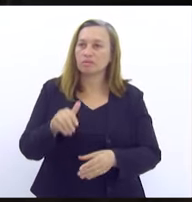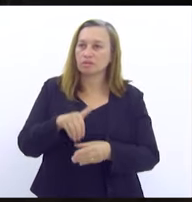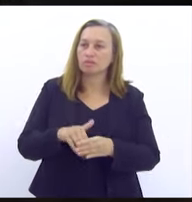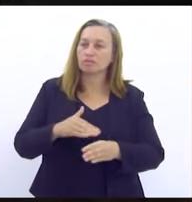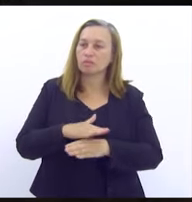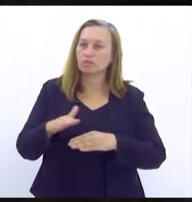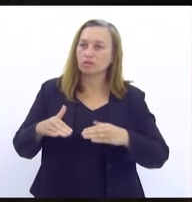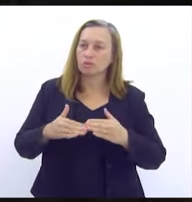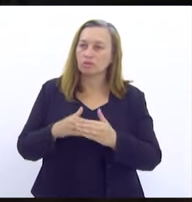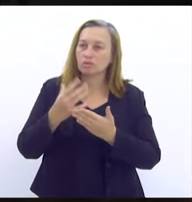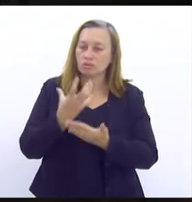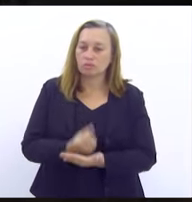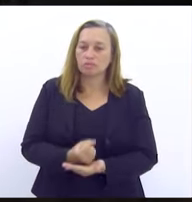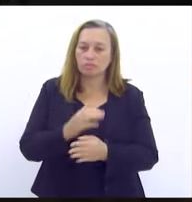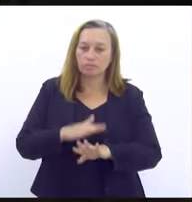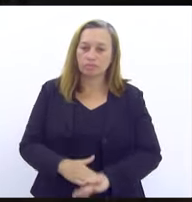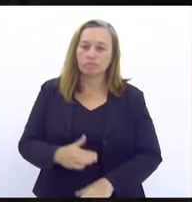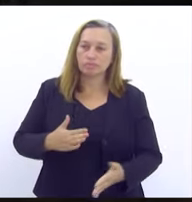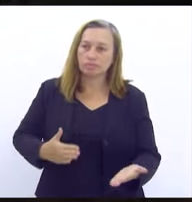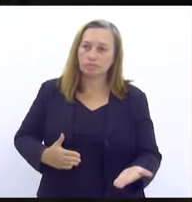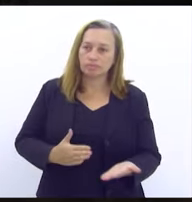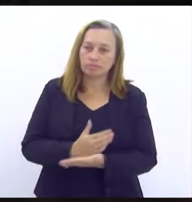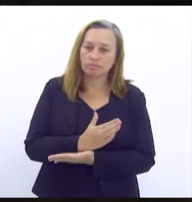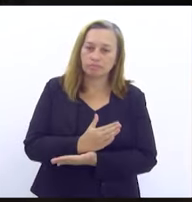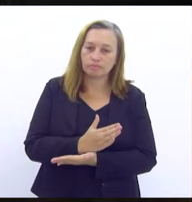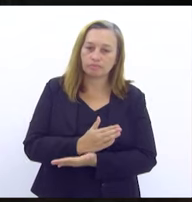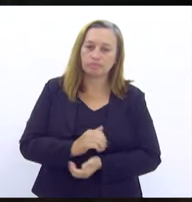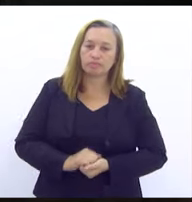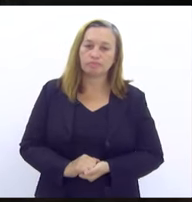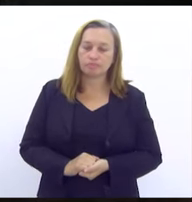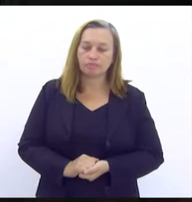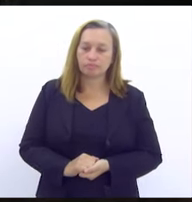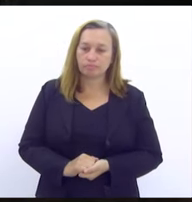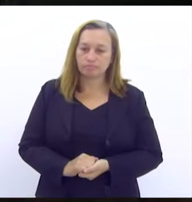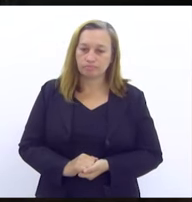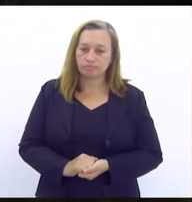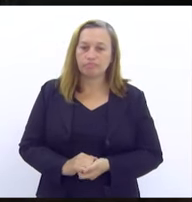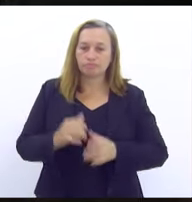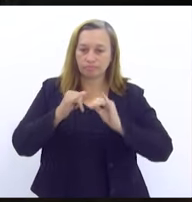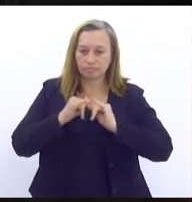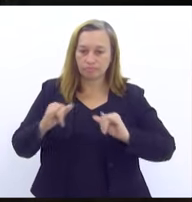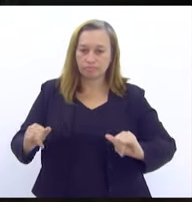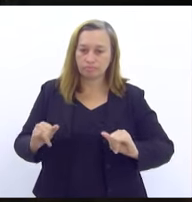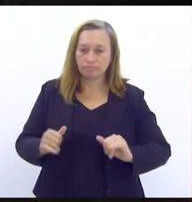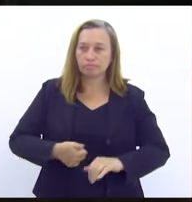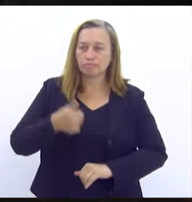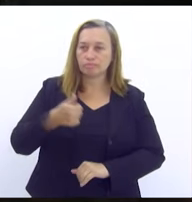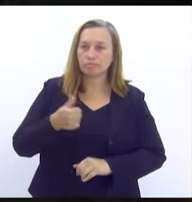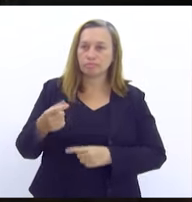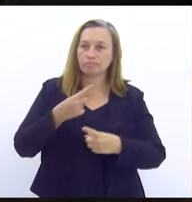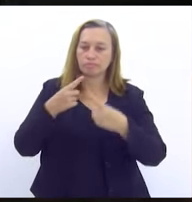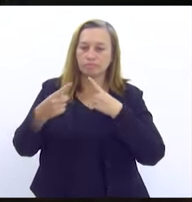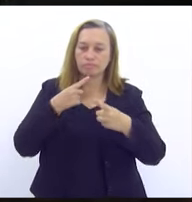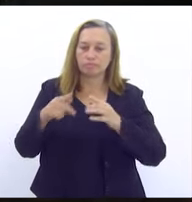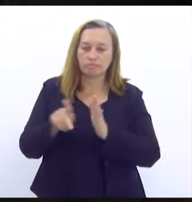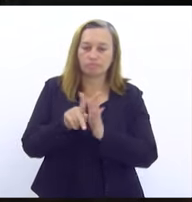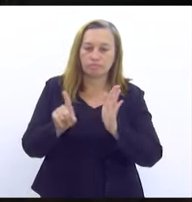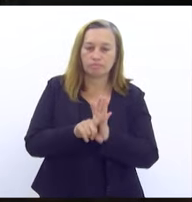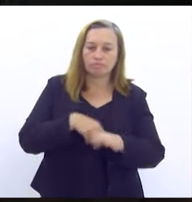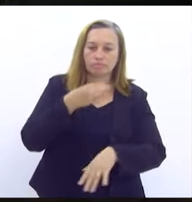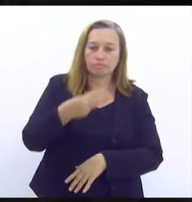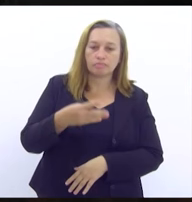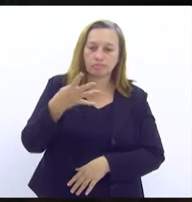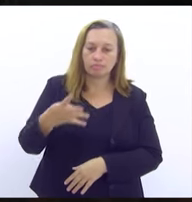em votação. Senhores que aprovam, permaneçam como estão, aprovado. Anuncio, em primeira discussão, o projeto de lei número